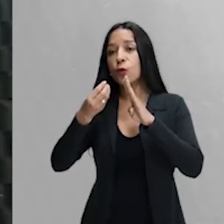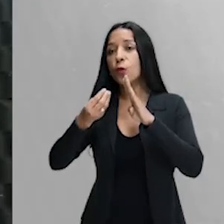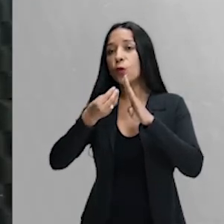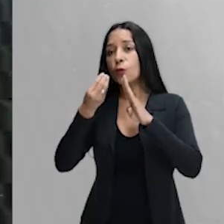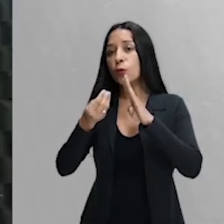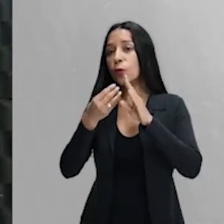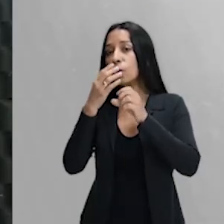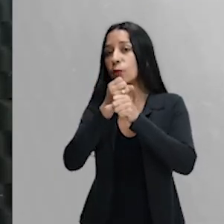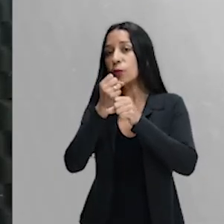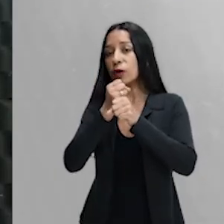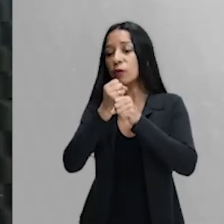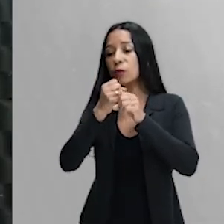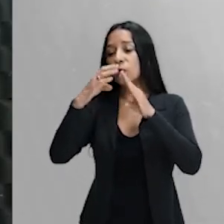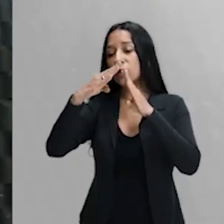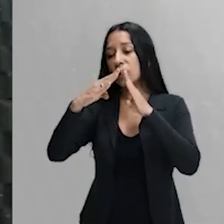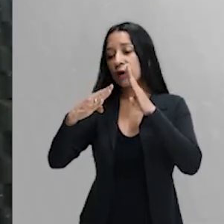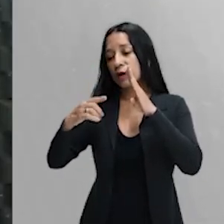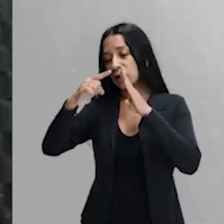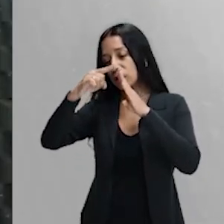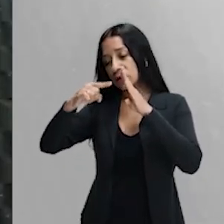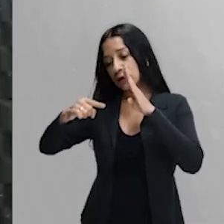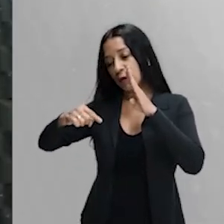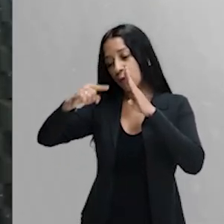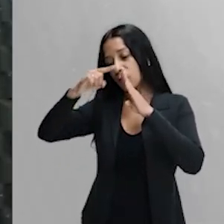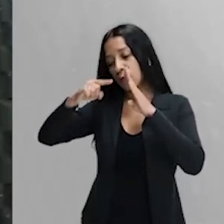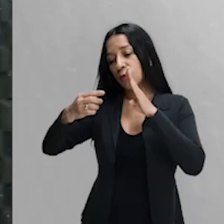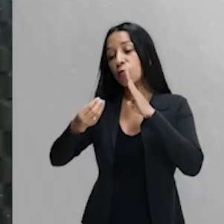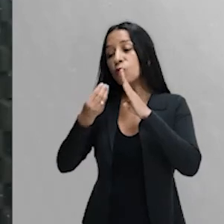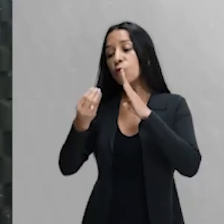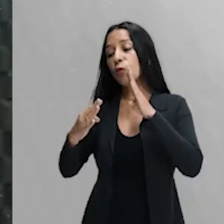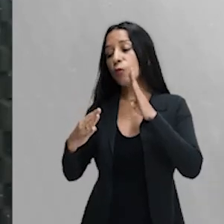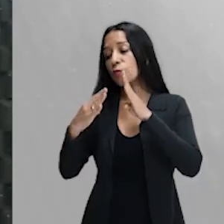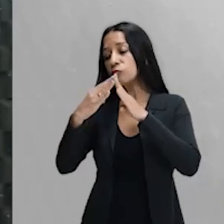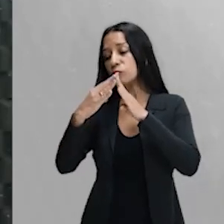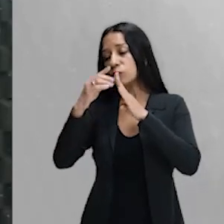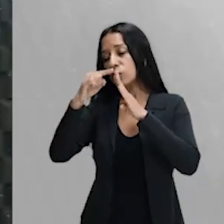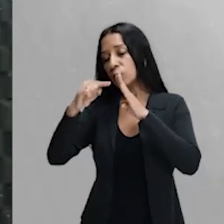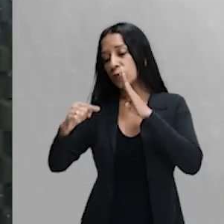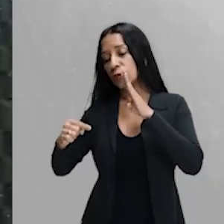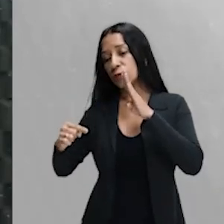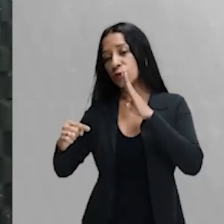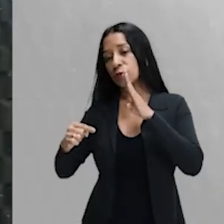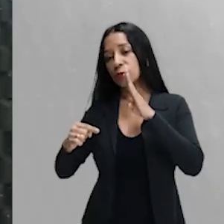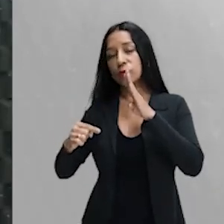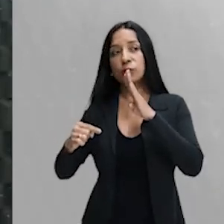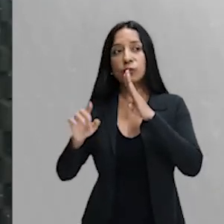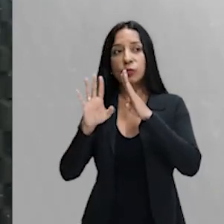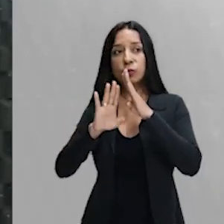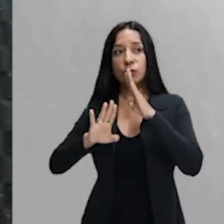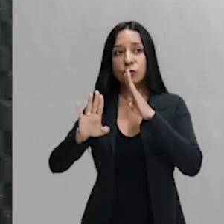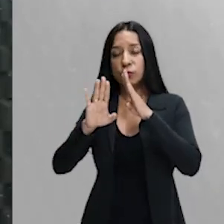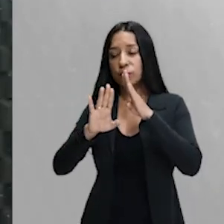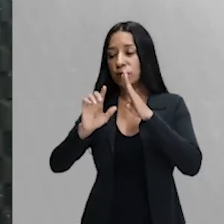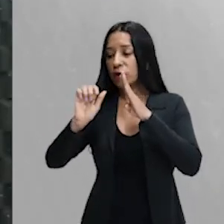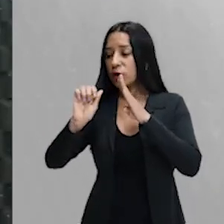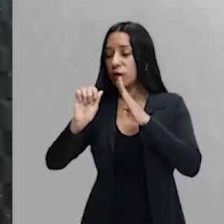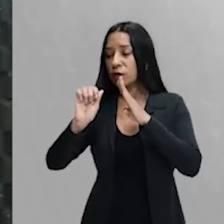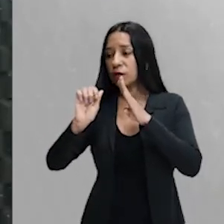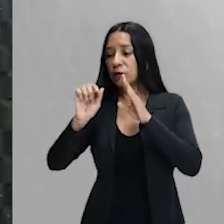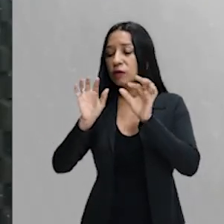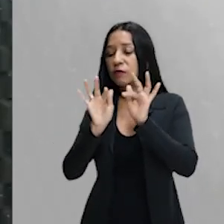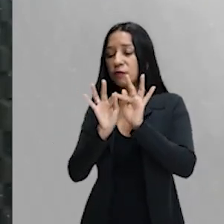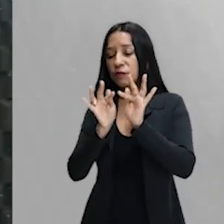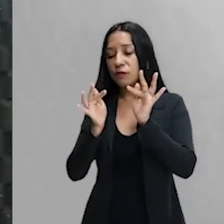eu calculo a área lateral dessa pirâmide? Ó, a área lateral vai ser calculada